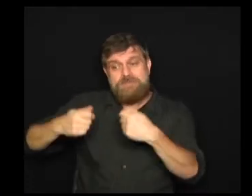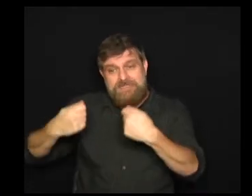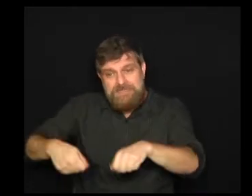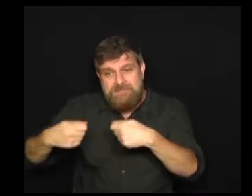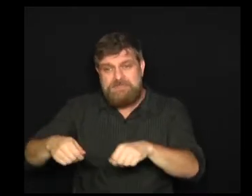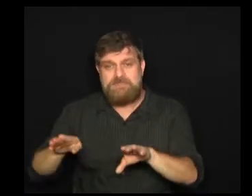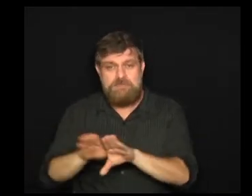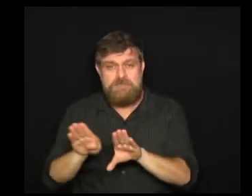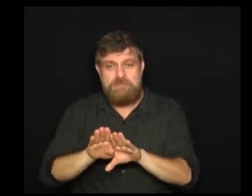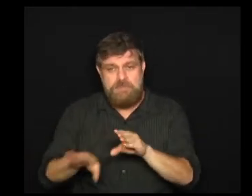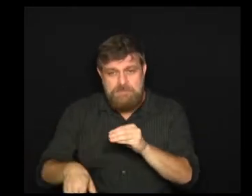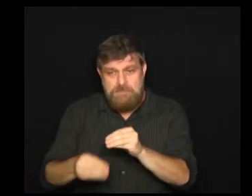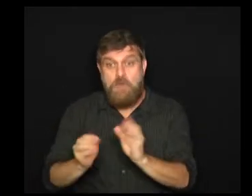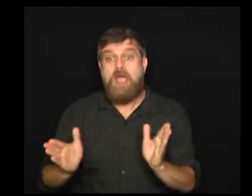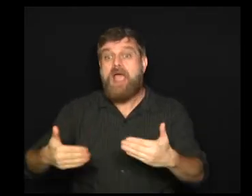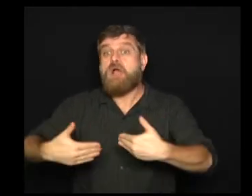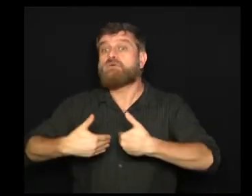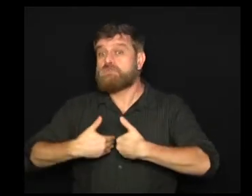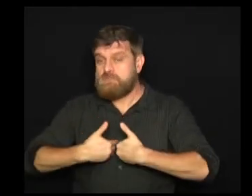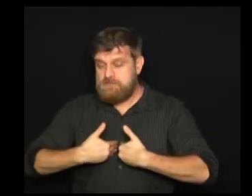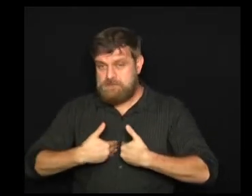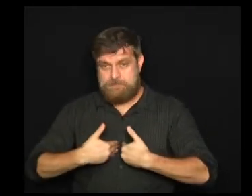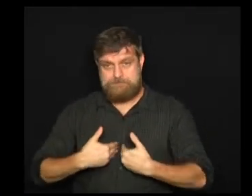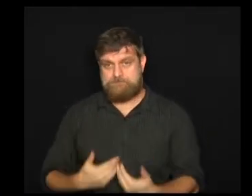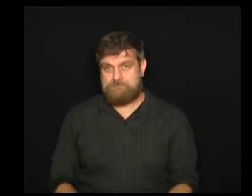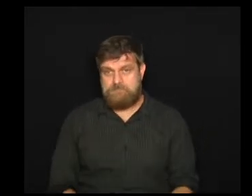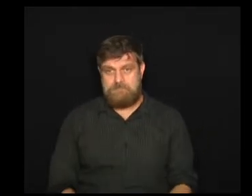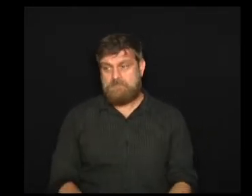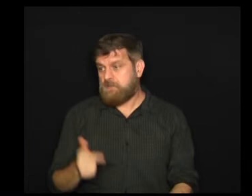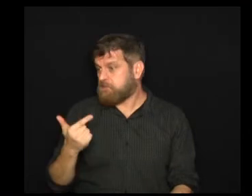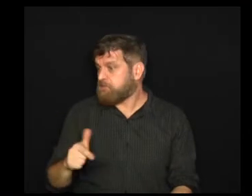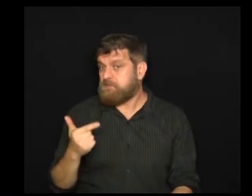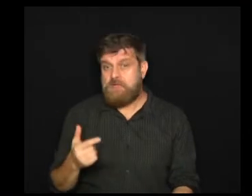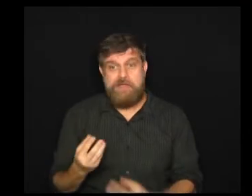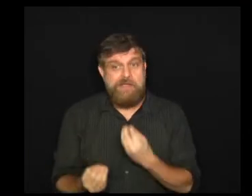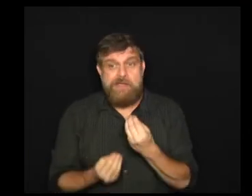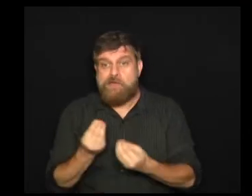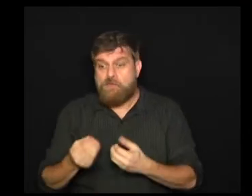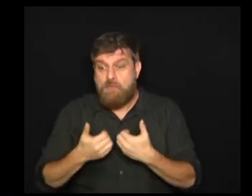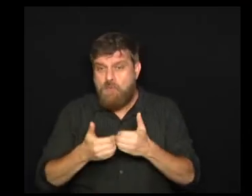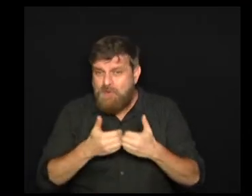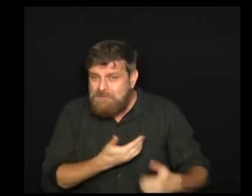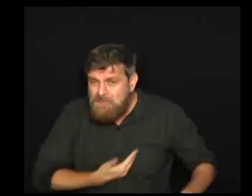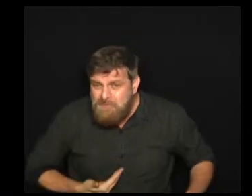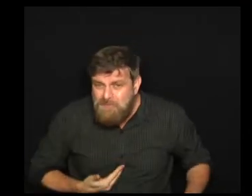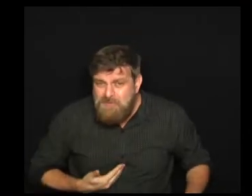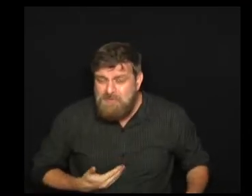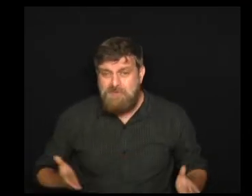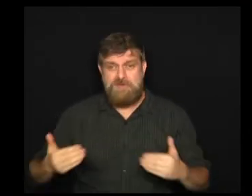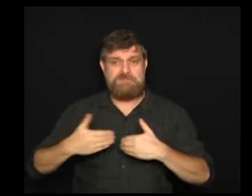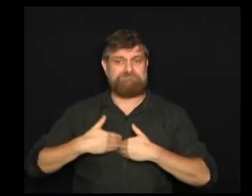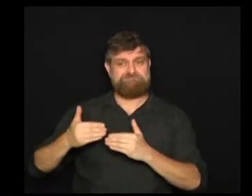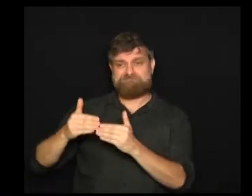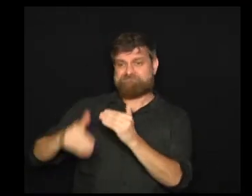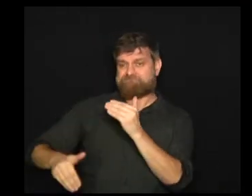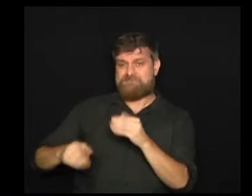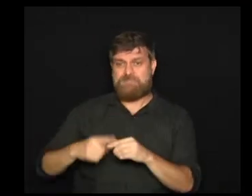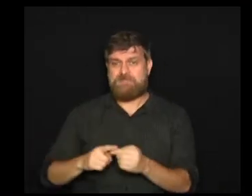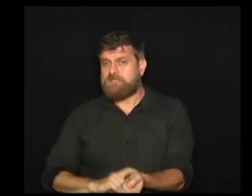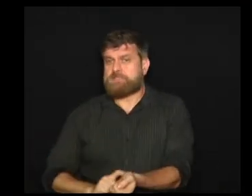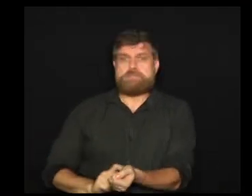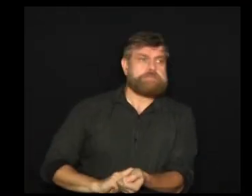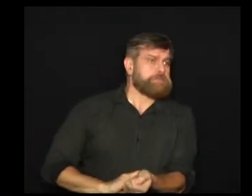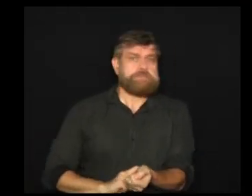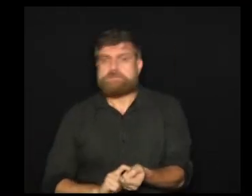incluo também autistas que não têm condição de usar um transporte público, né? Porque ele fica muito agitado, tal,